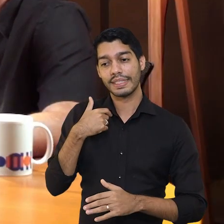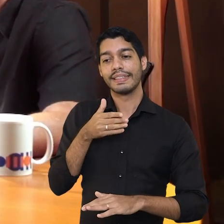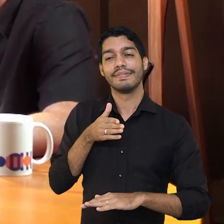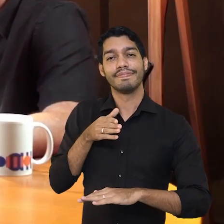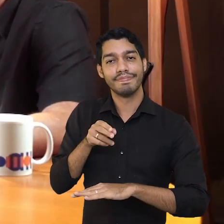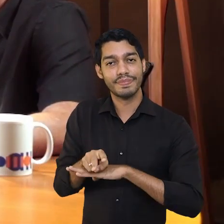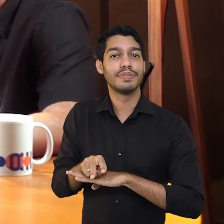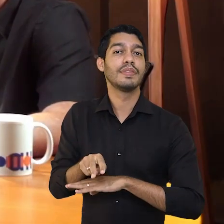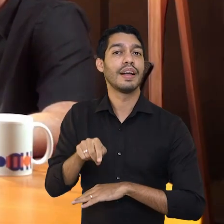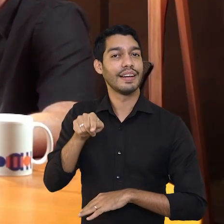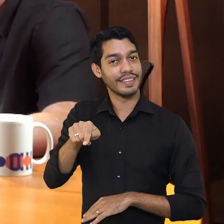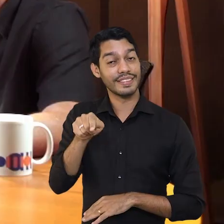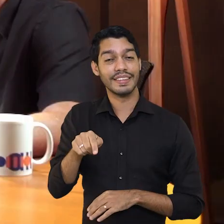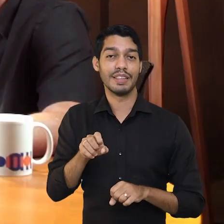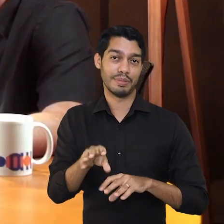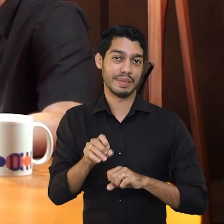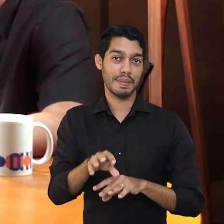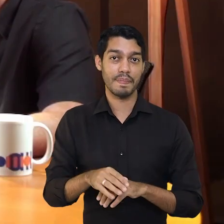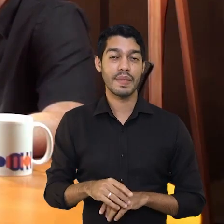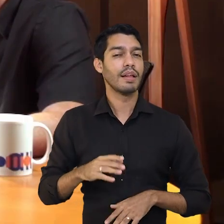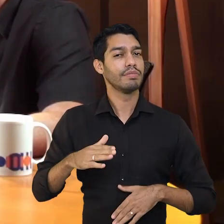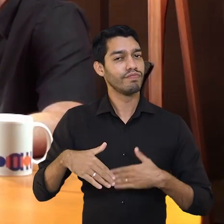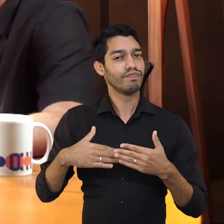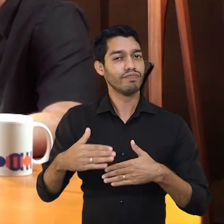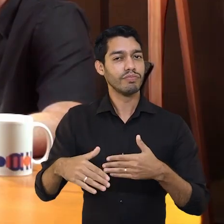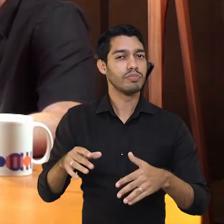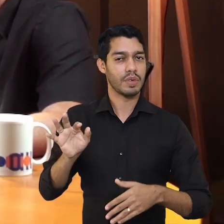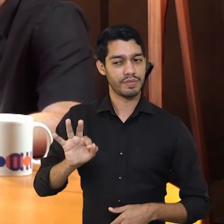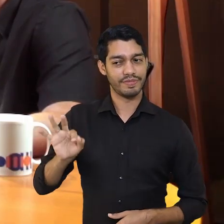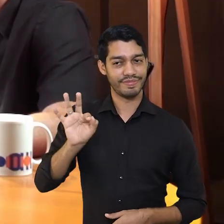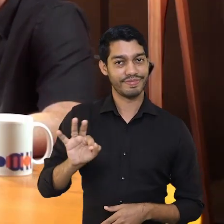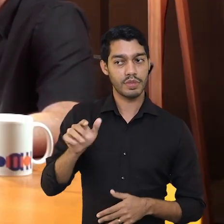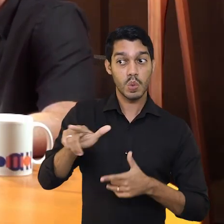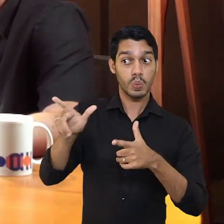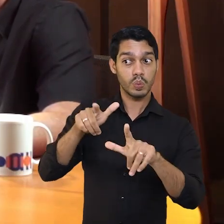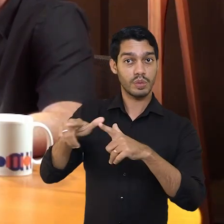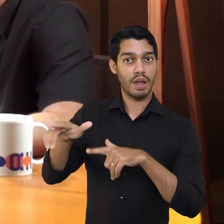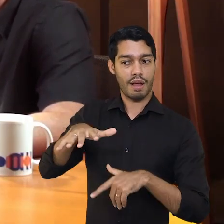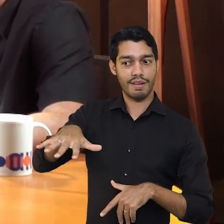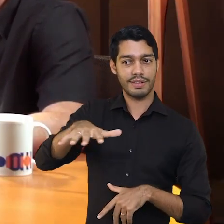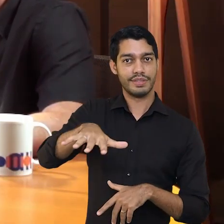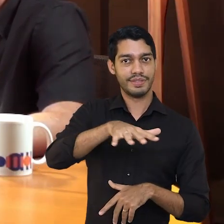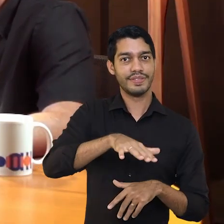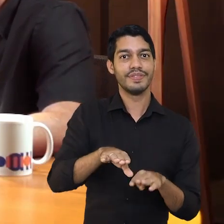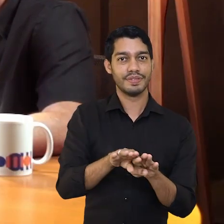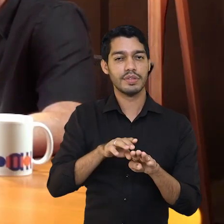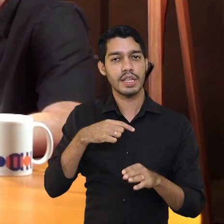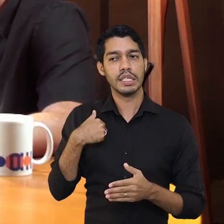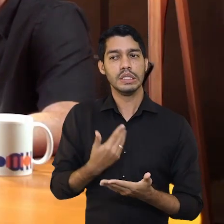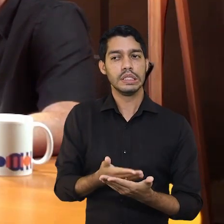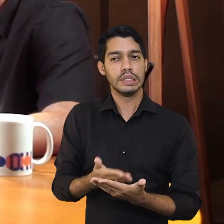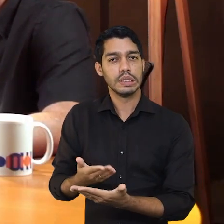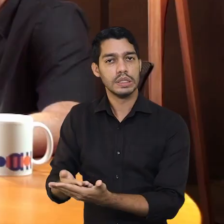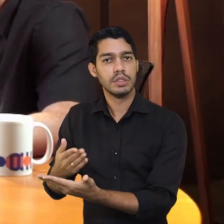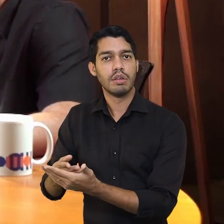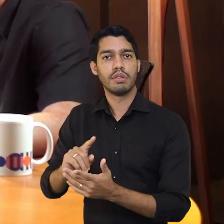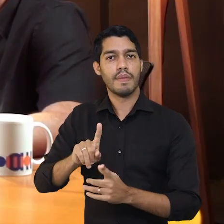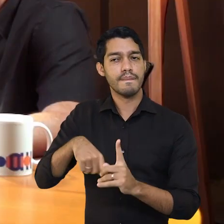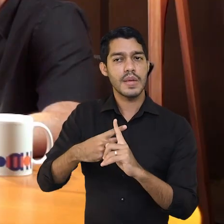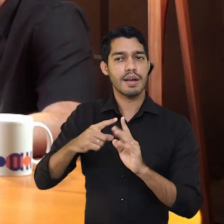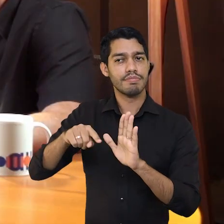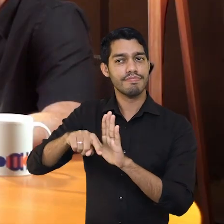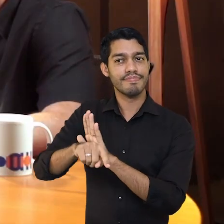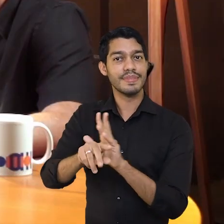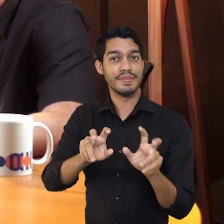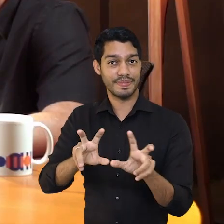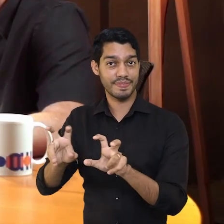educação. E depois que eu vivi mais essa fase da faculdade em si, que a gente descobre muitas outras áreas, né, vai estudando e se aprofundando em muitos outros